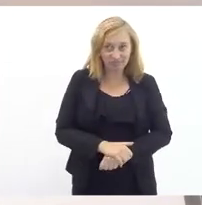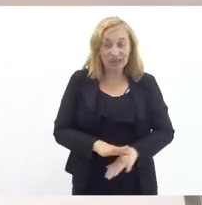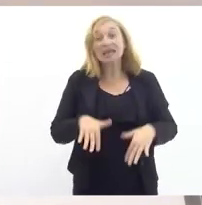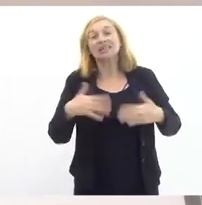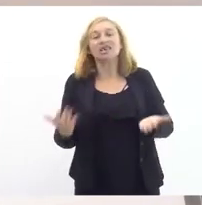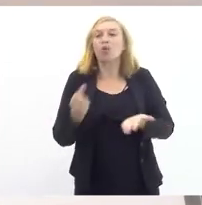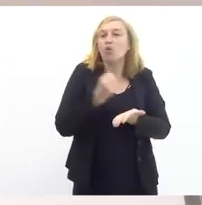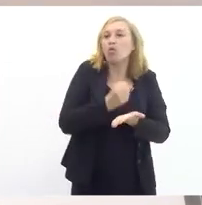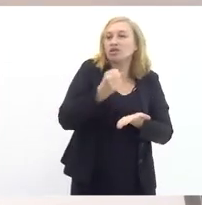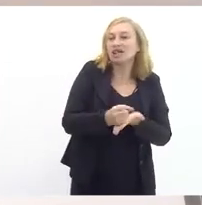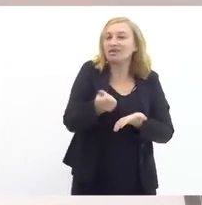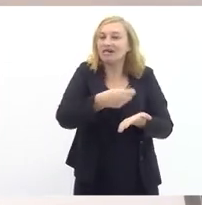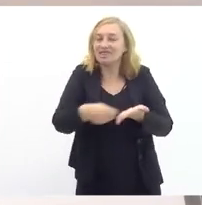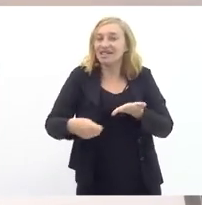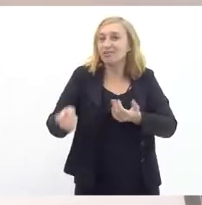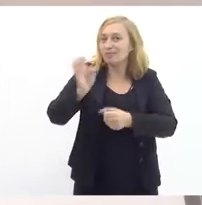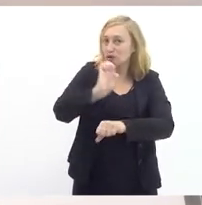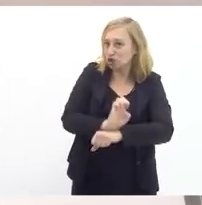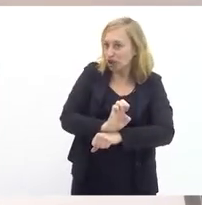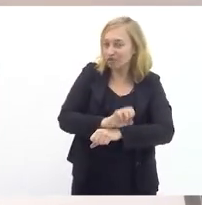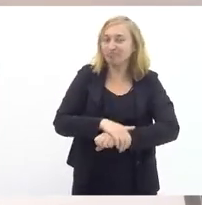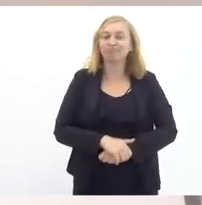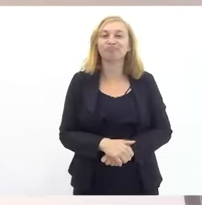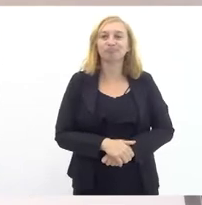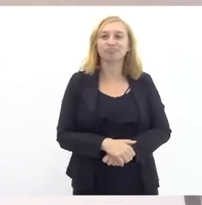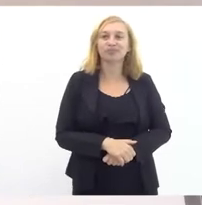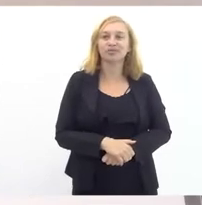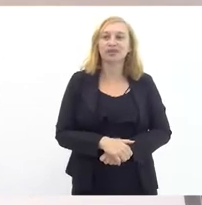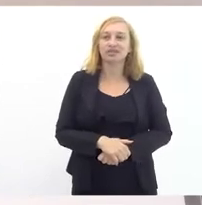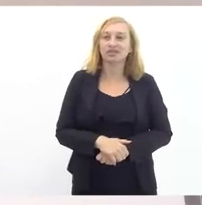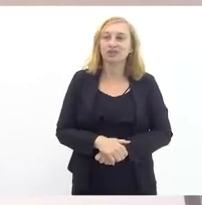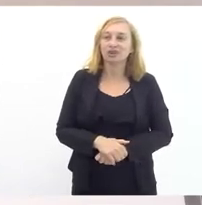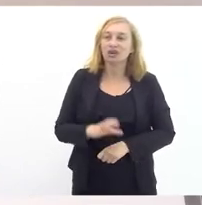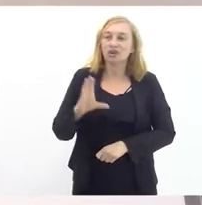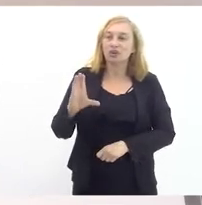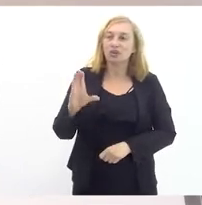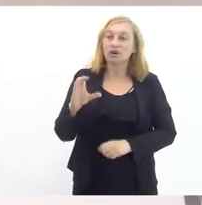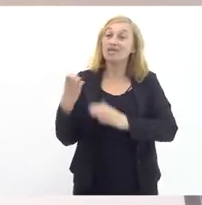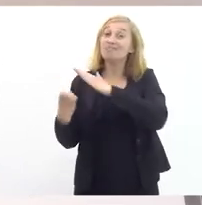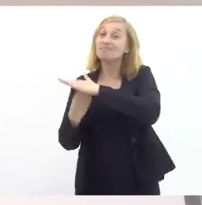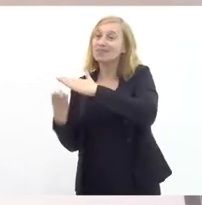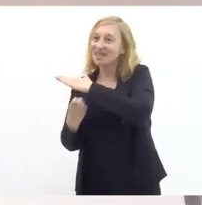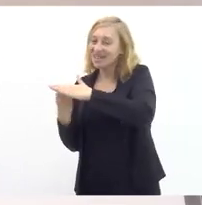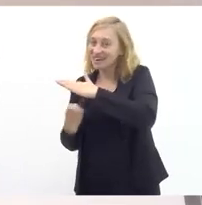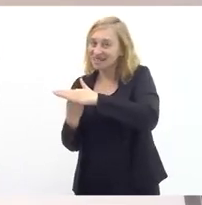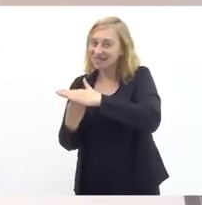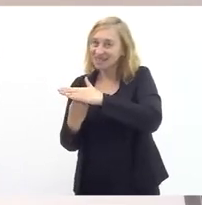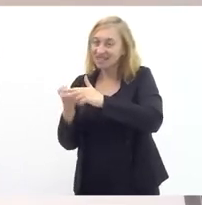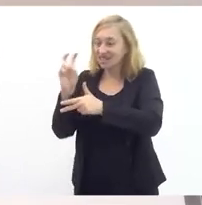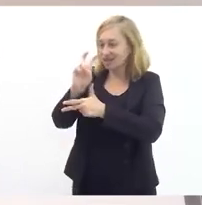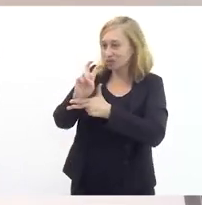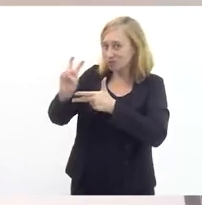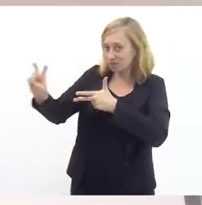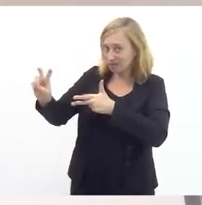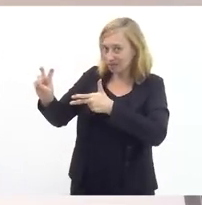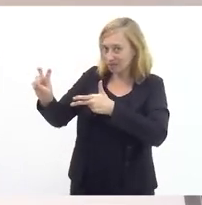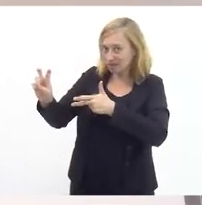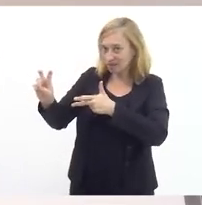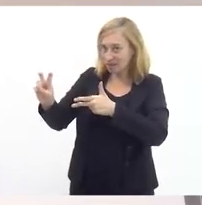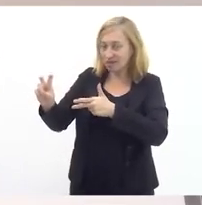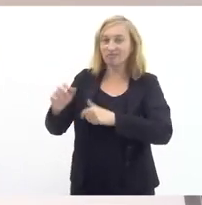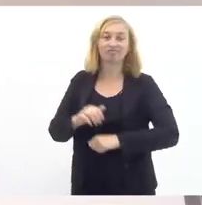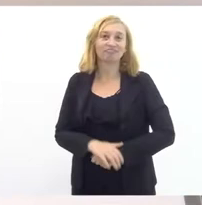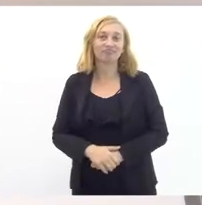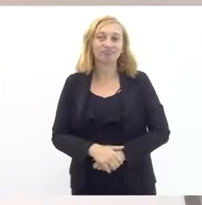contrato é assinado pelo Estado, pela concessionária, que é a Supervia, e